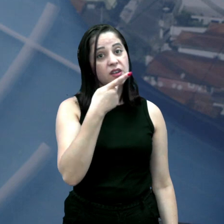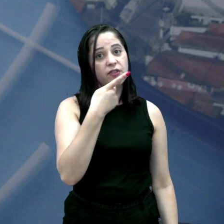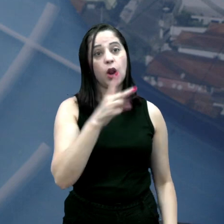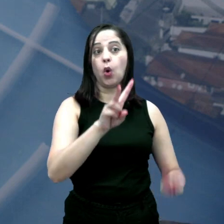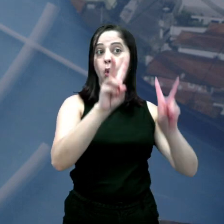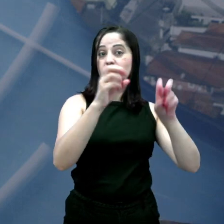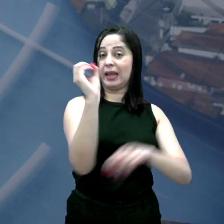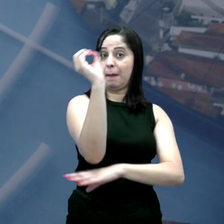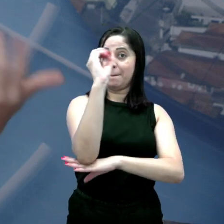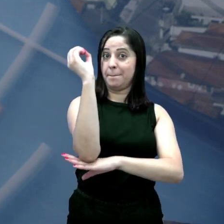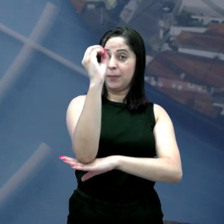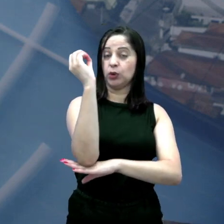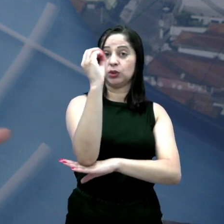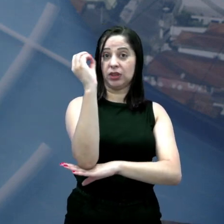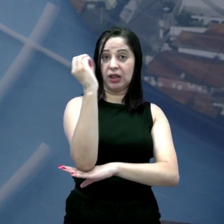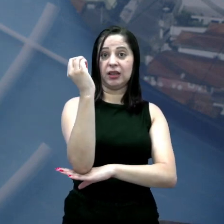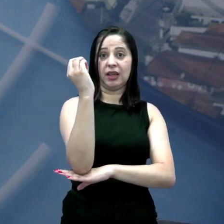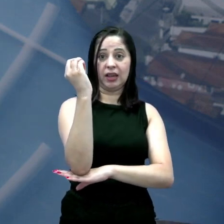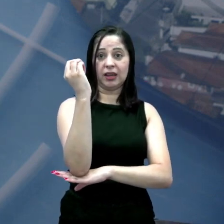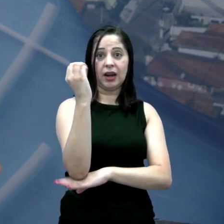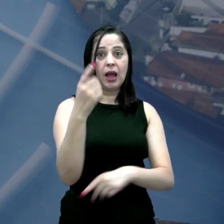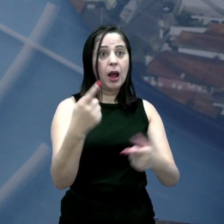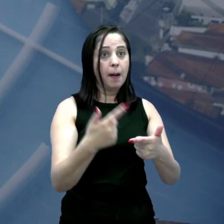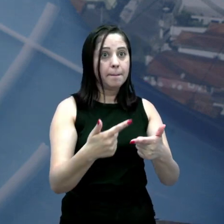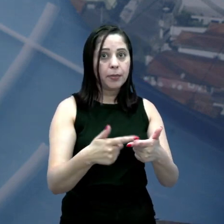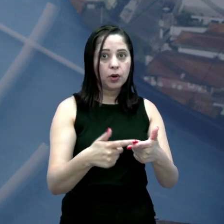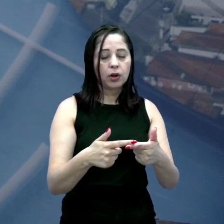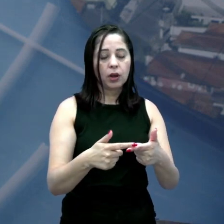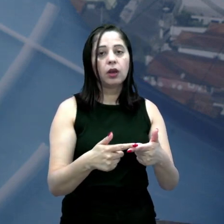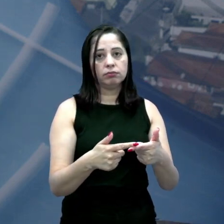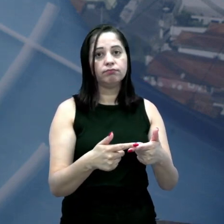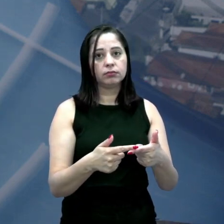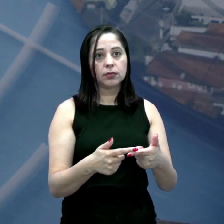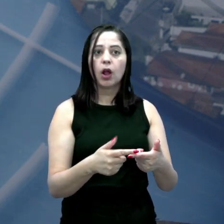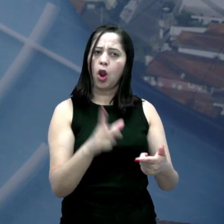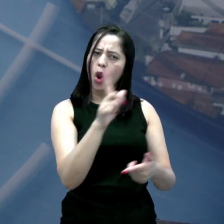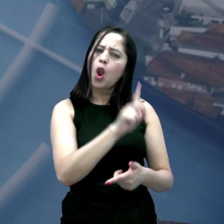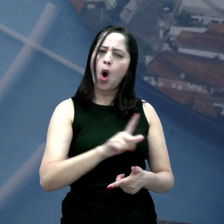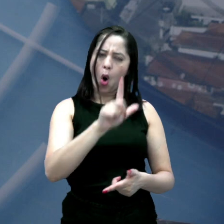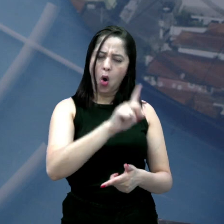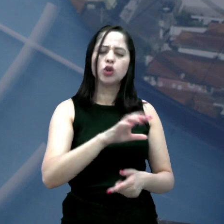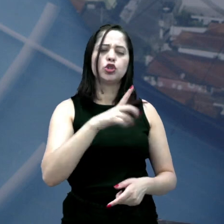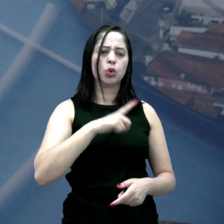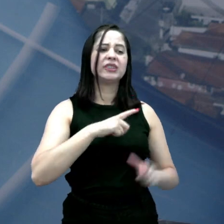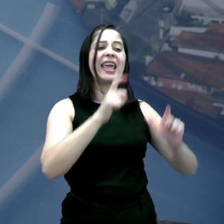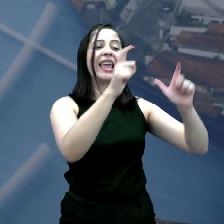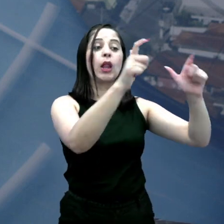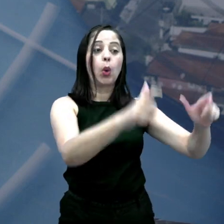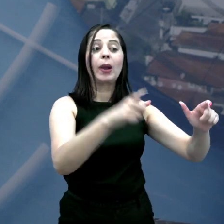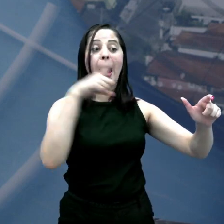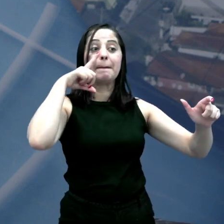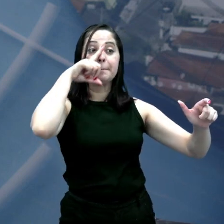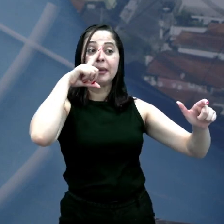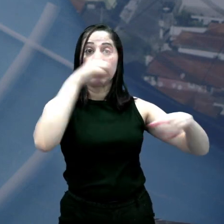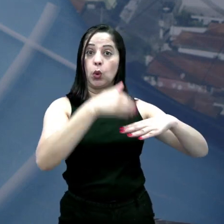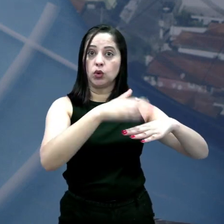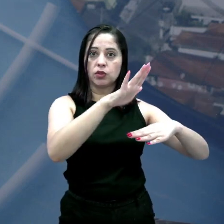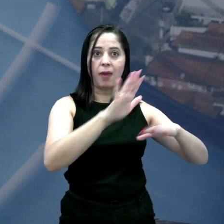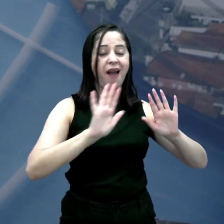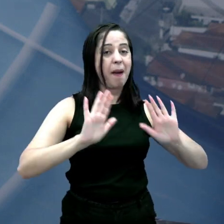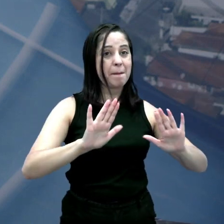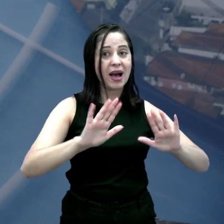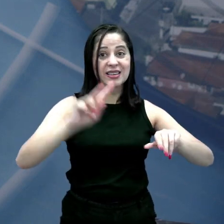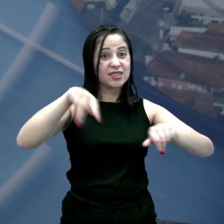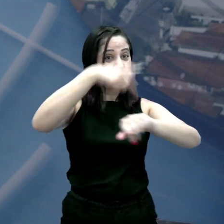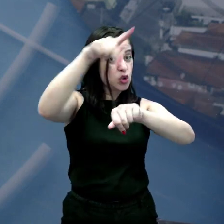Alegre, até prever, né? Porque hoje todos estamos suscetíveis, né? Claro que tem áreas de riscos, mas todo lugar, né? Todos